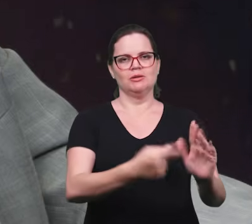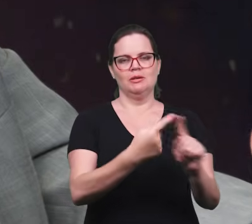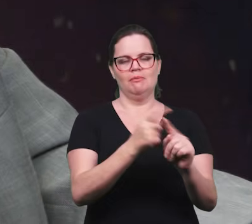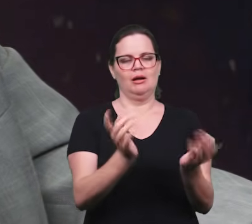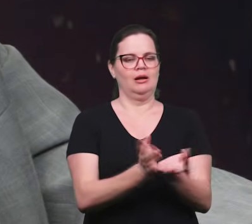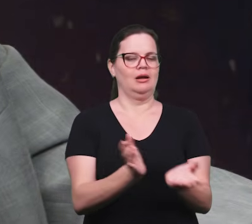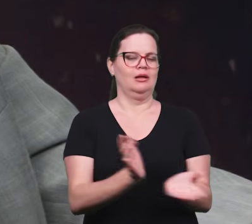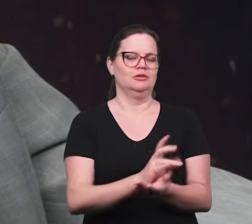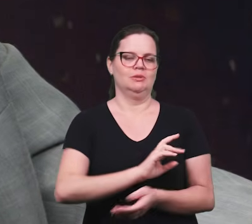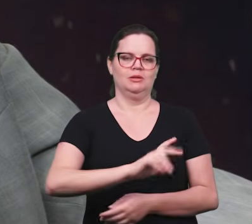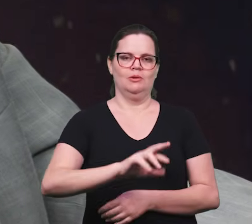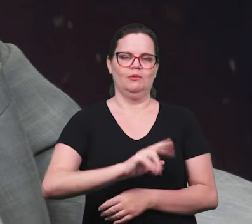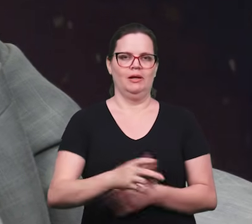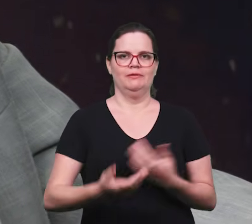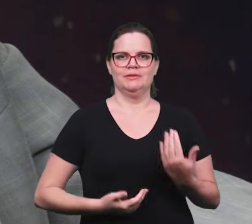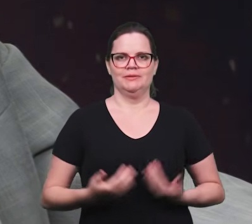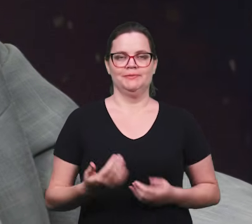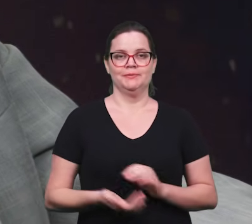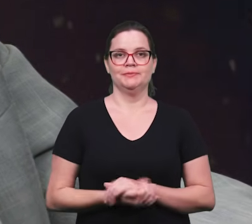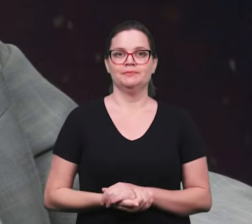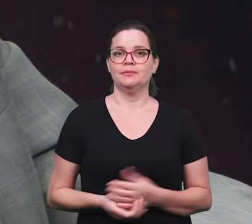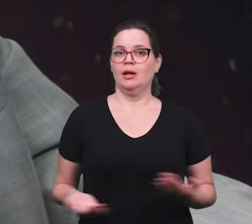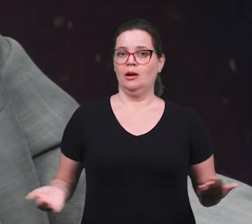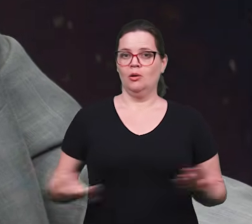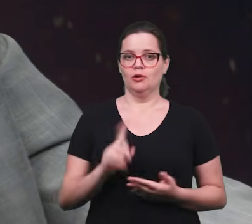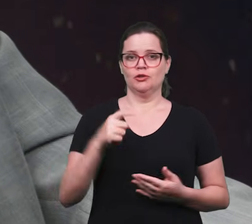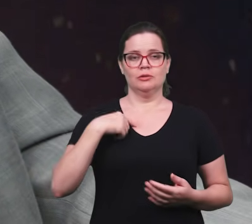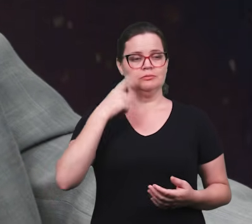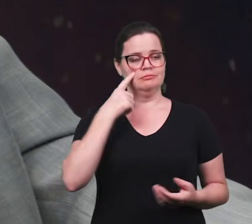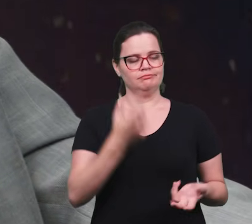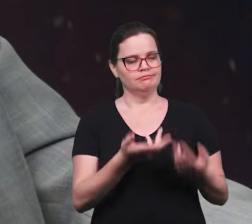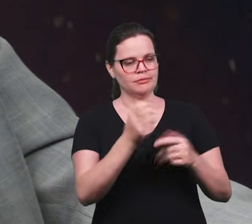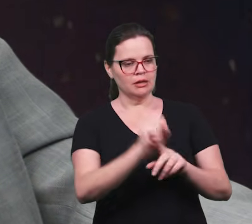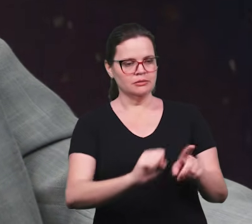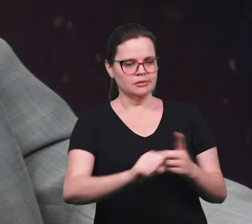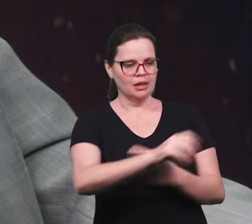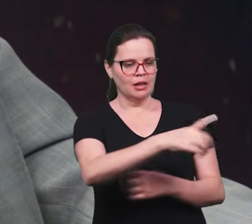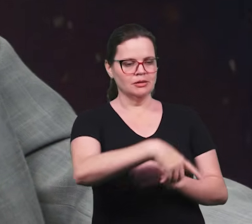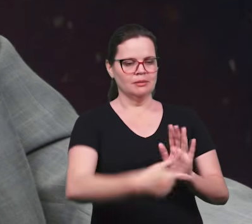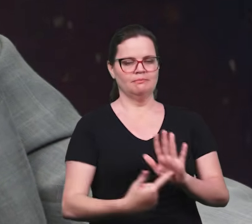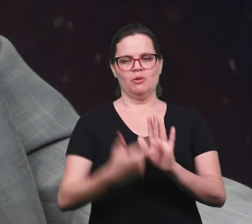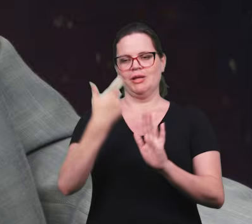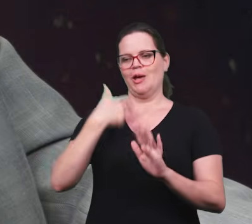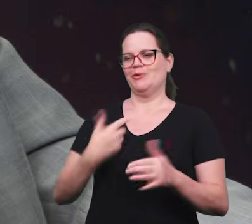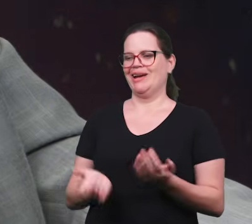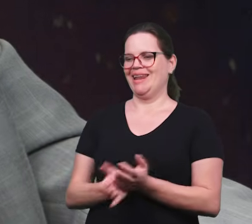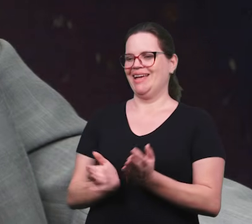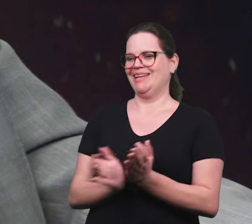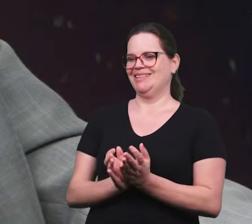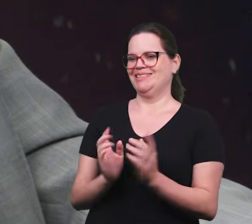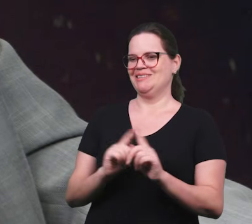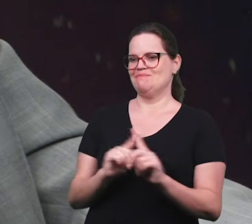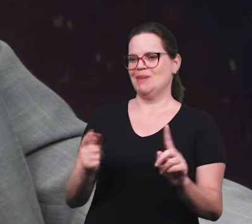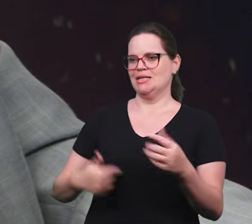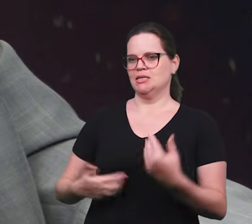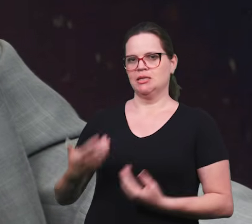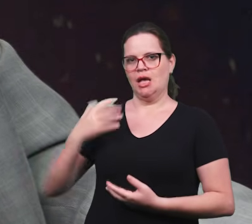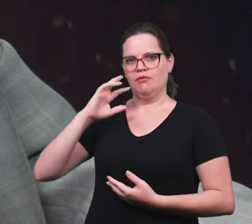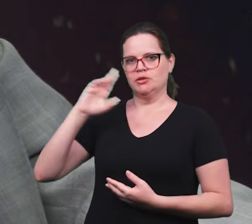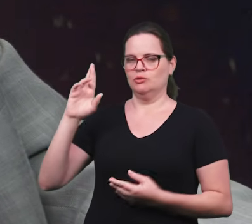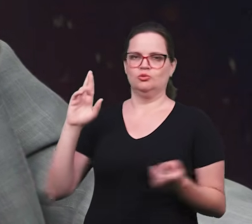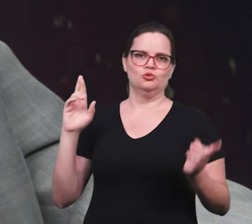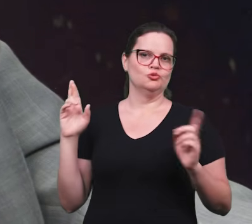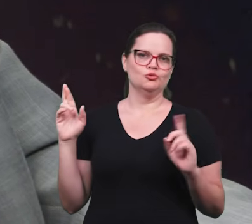hoje um momento muito parecido, onde as pessoas querem mostrar que são servos e não servirem ao Senhor